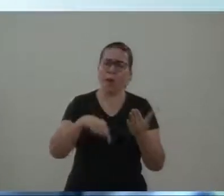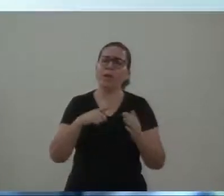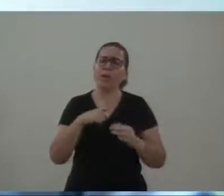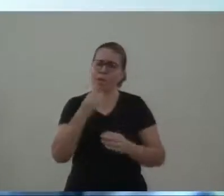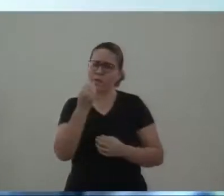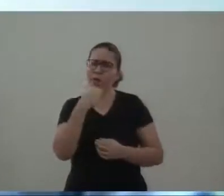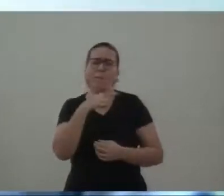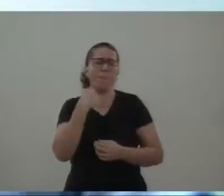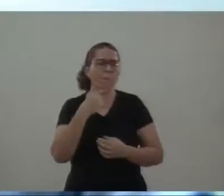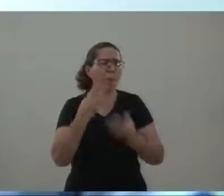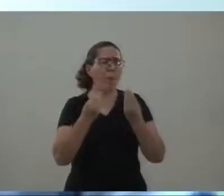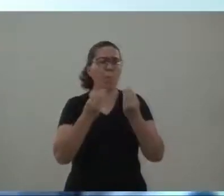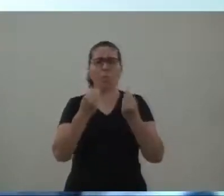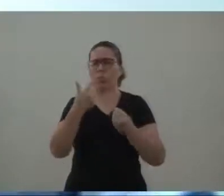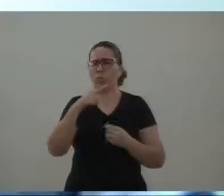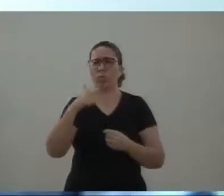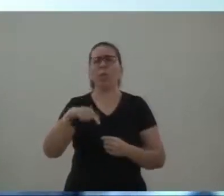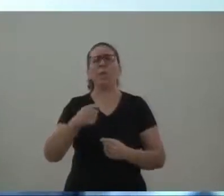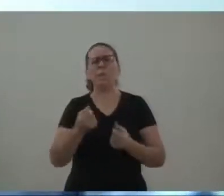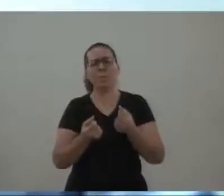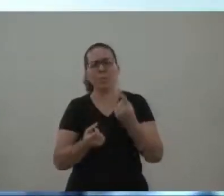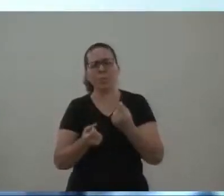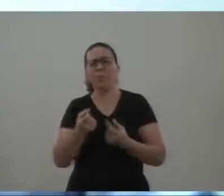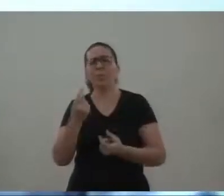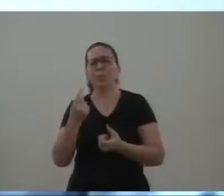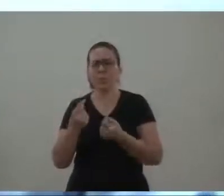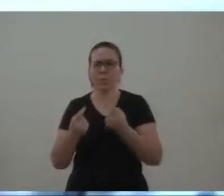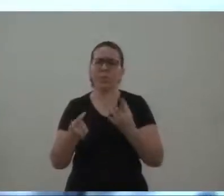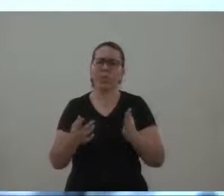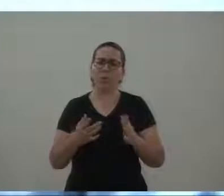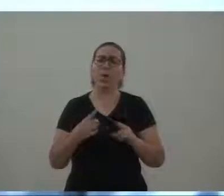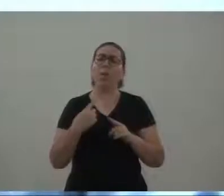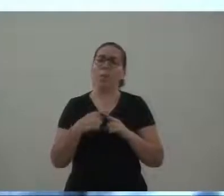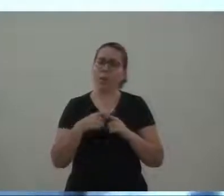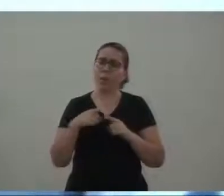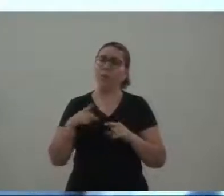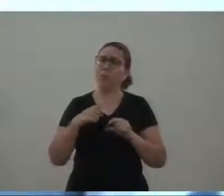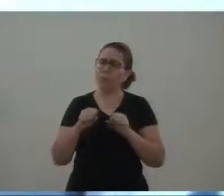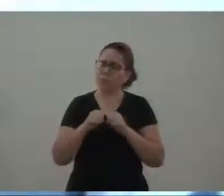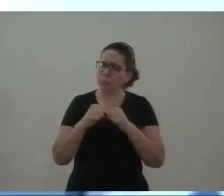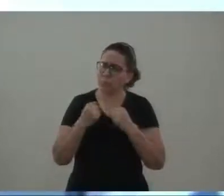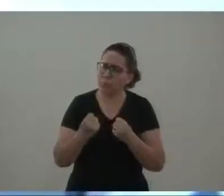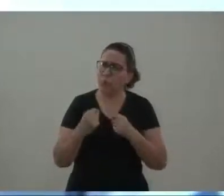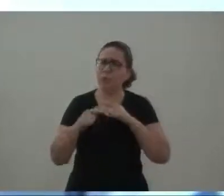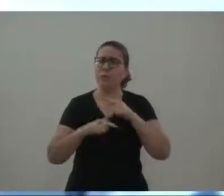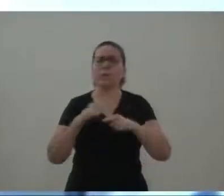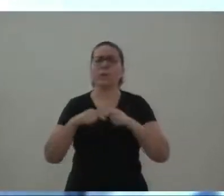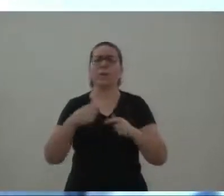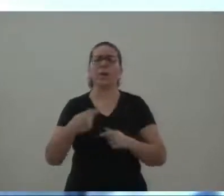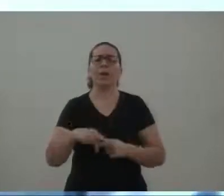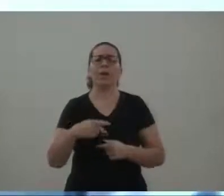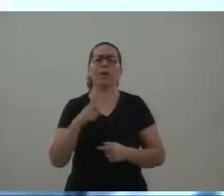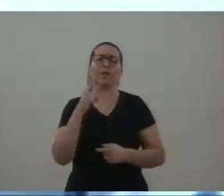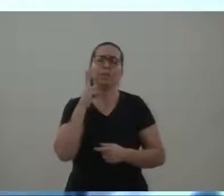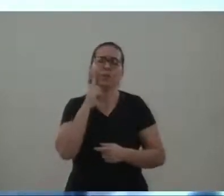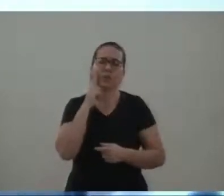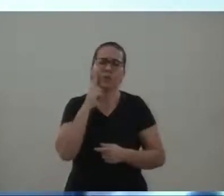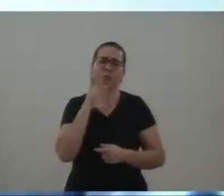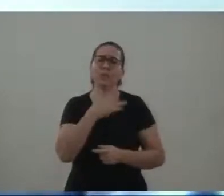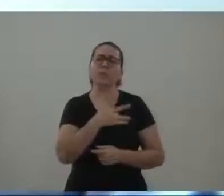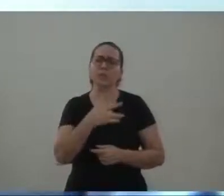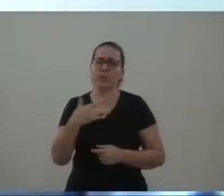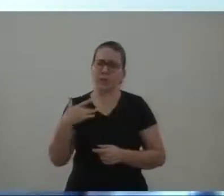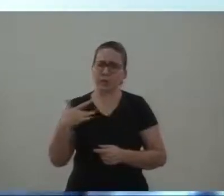da região e do país. Então, isso deve-se muito ao trabalho realizado aqui na cidade, pela Secretaria de Saúde, e